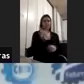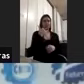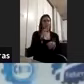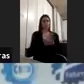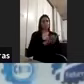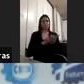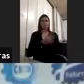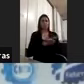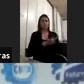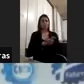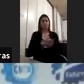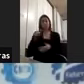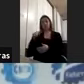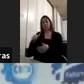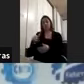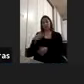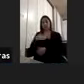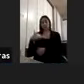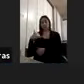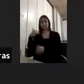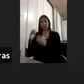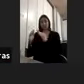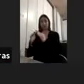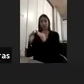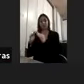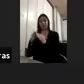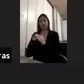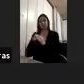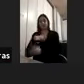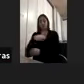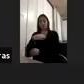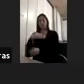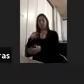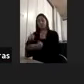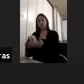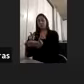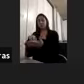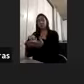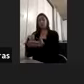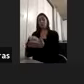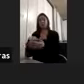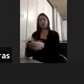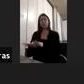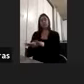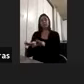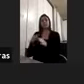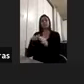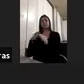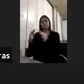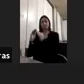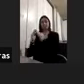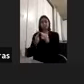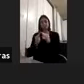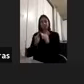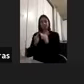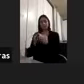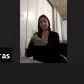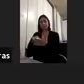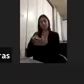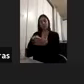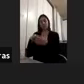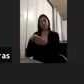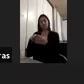Né? Aí, até aí tranquilo. Aí meu cunhado, que é meu vizinho, recebeu a carta e veio